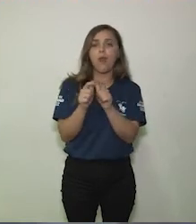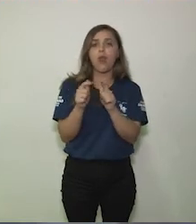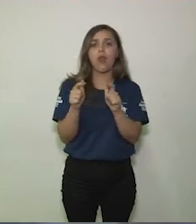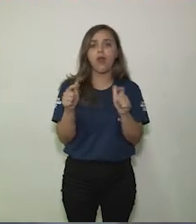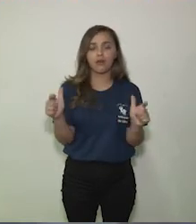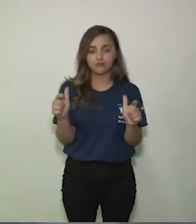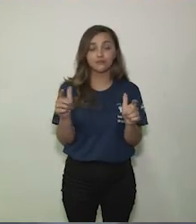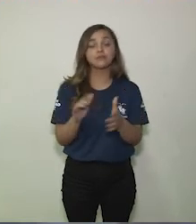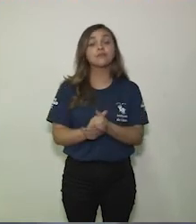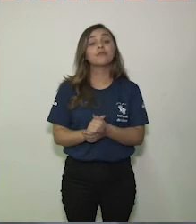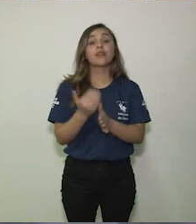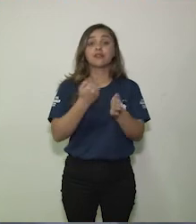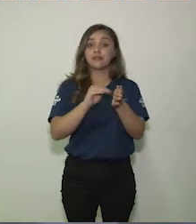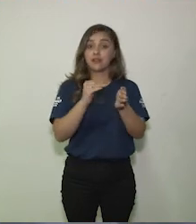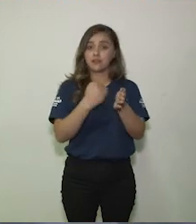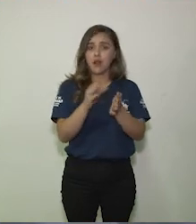Secretaria